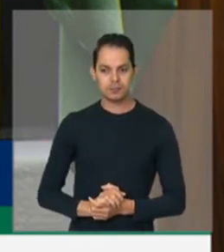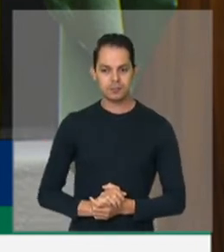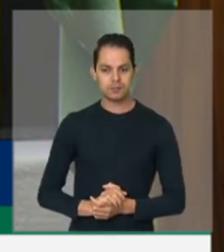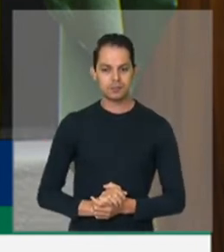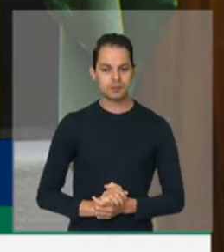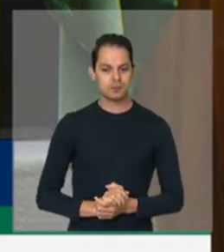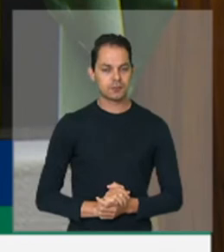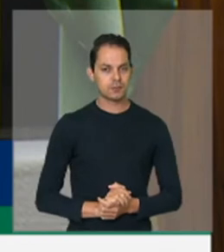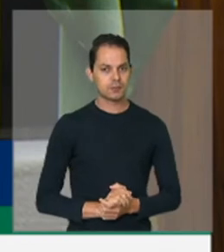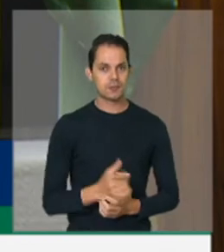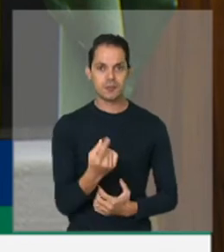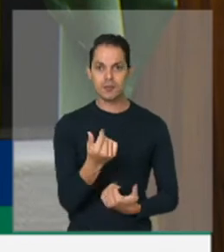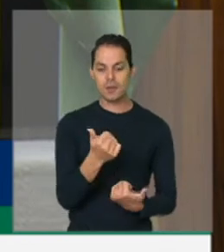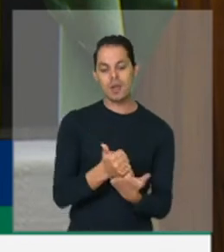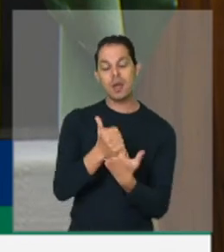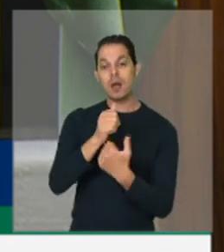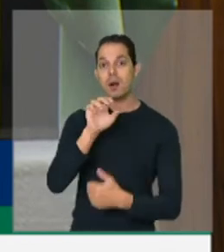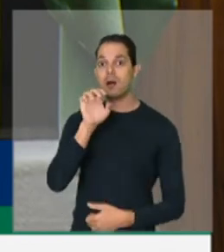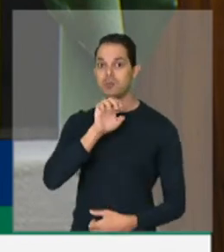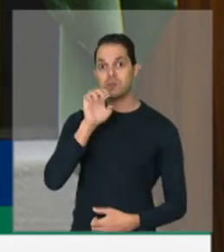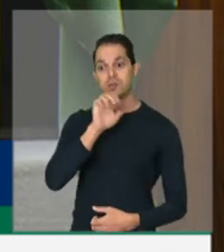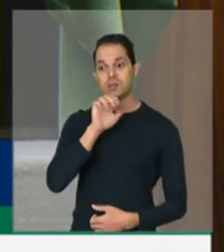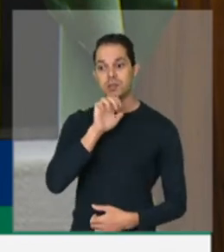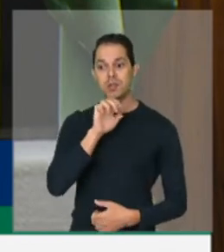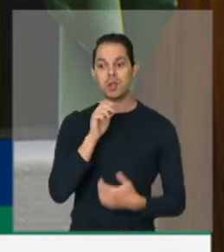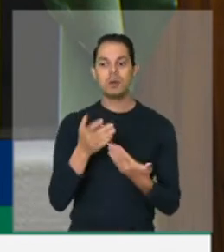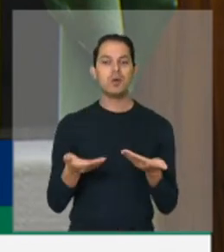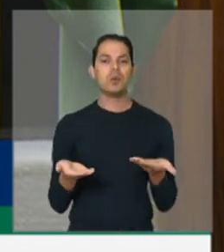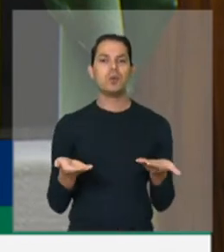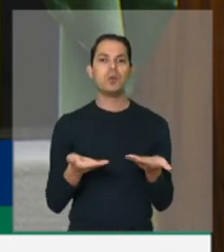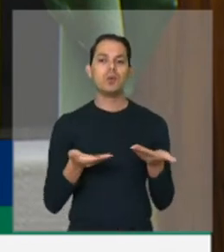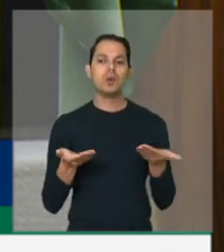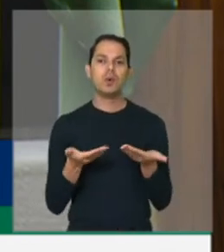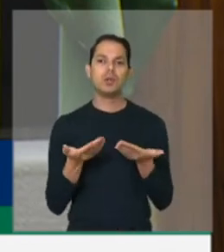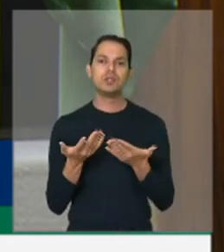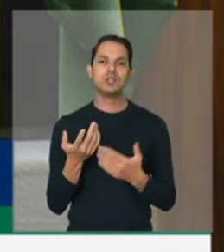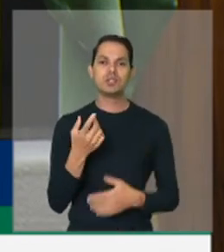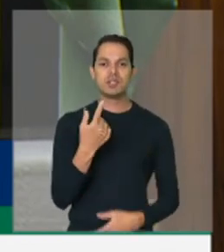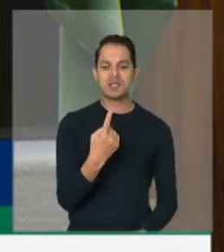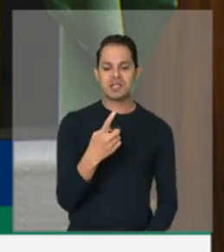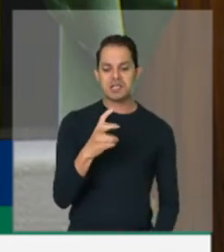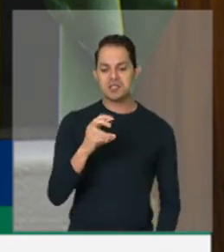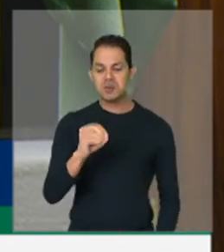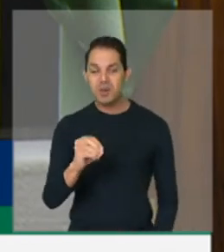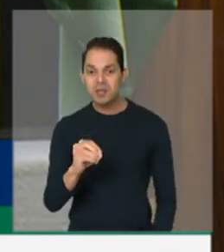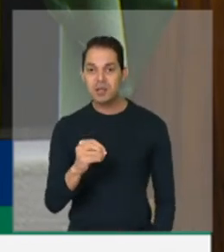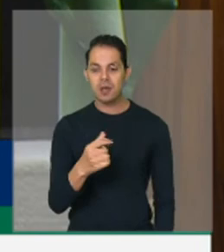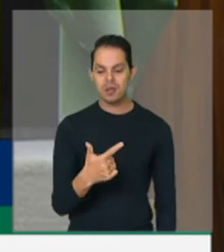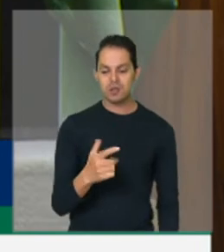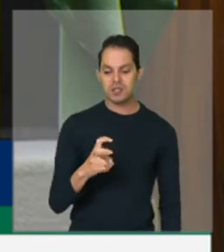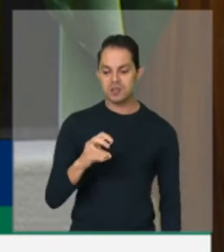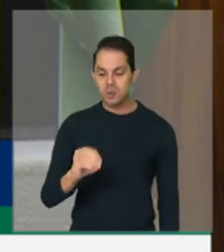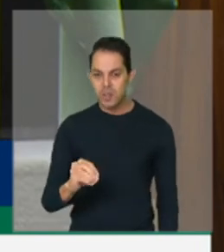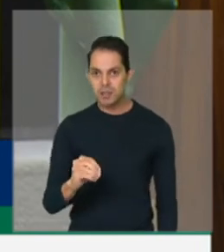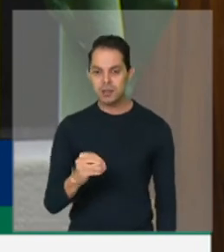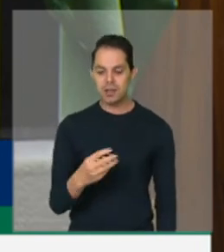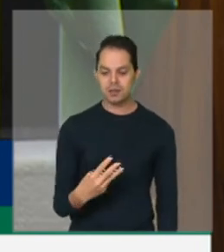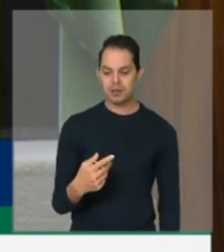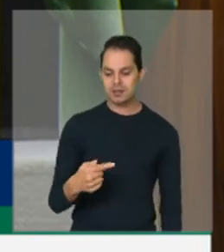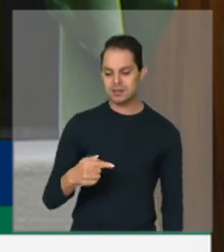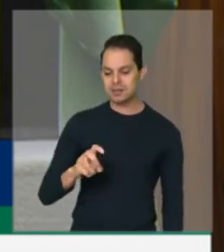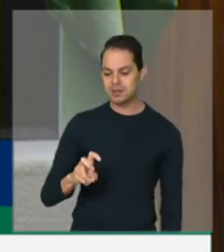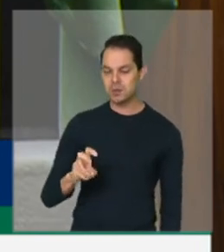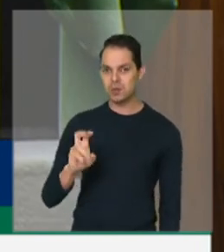Auxílio emergencial que hoje é de R$ 150, R$ 250 e R$